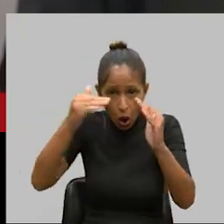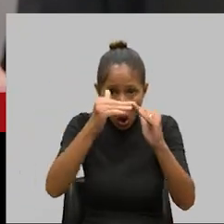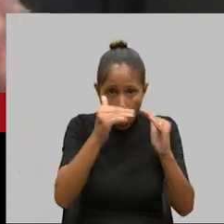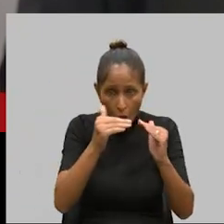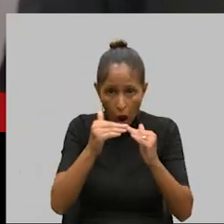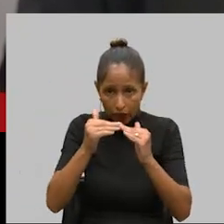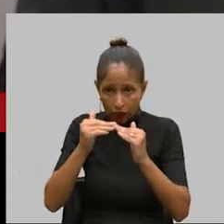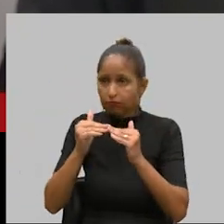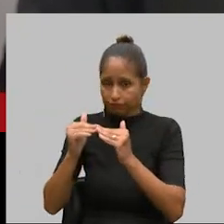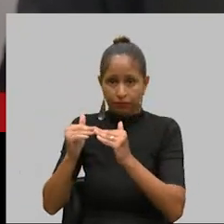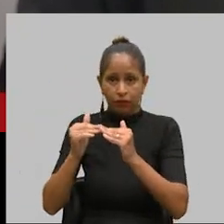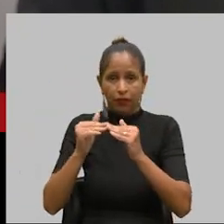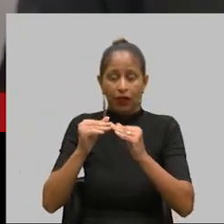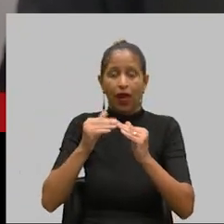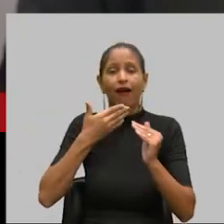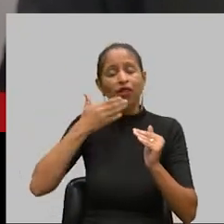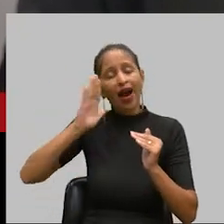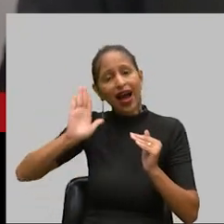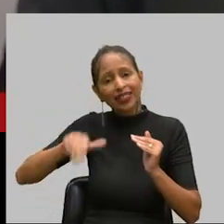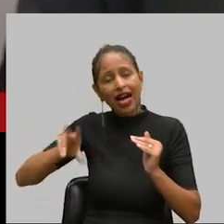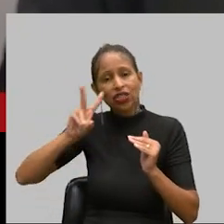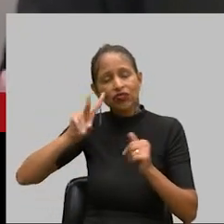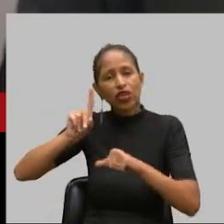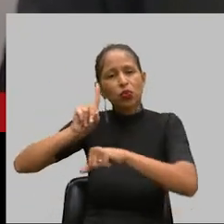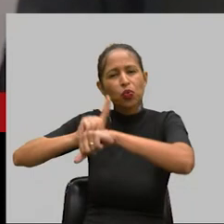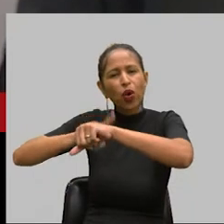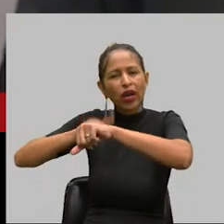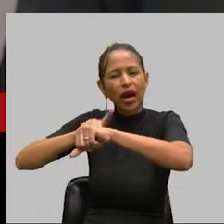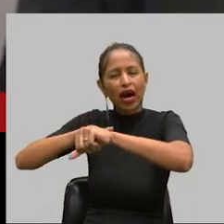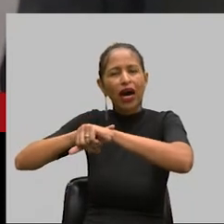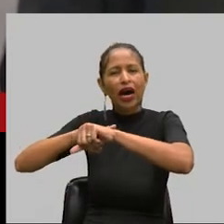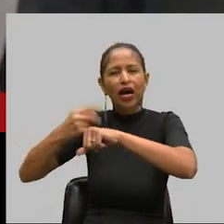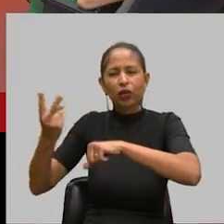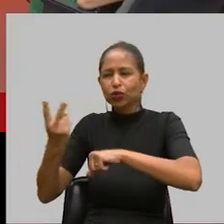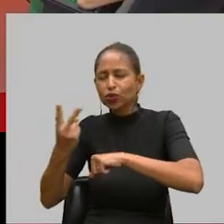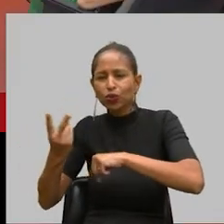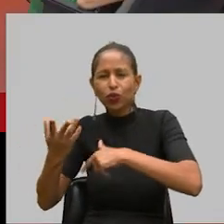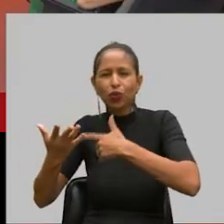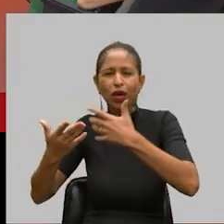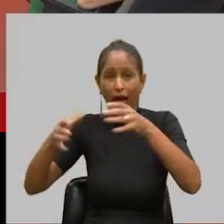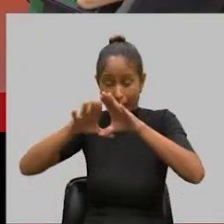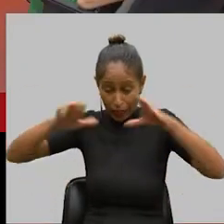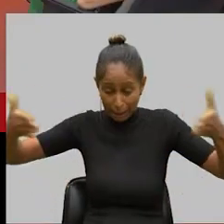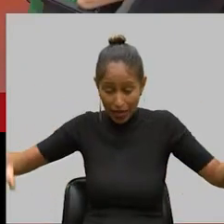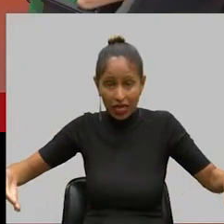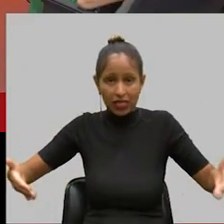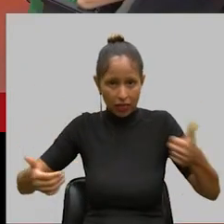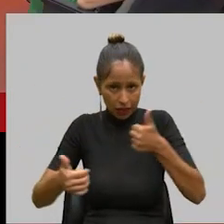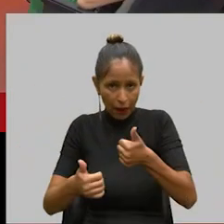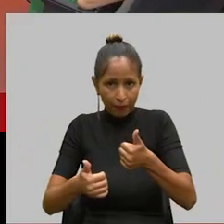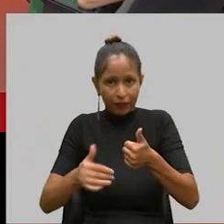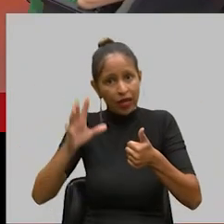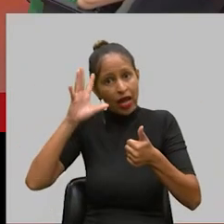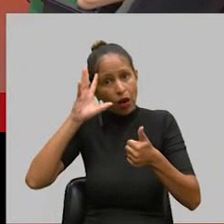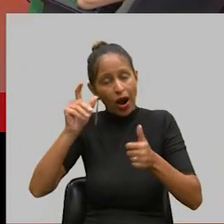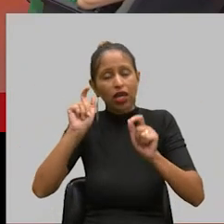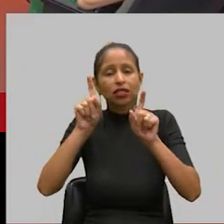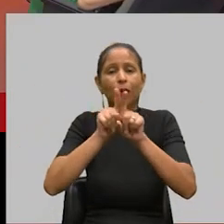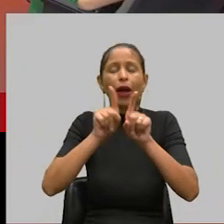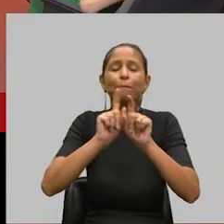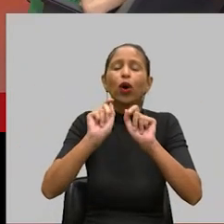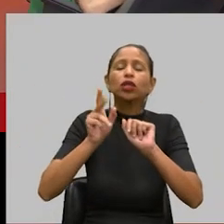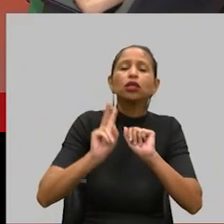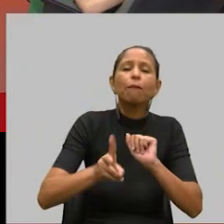já organizem no período da tarde a gente vê um horário faz aqui entre as duas mesas que nós ainda teremos acho que nós podemos manter